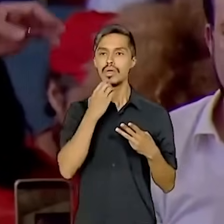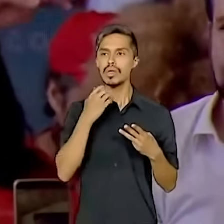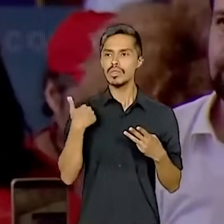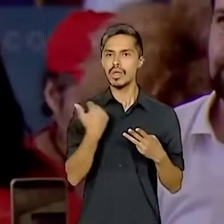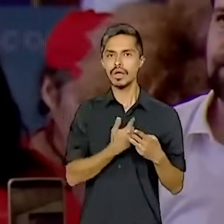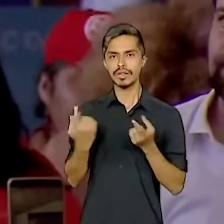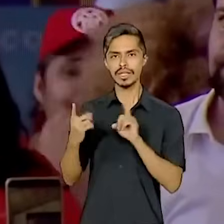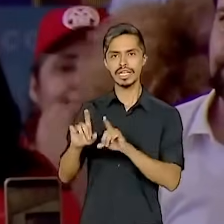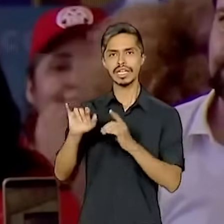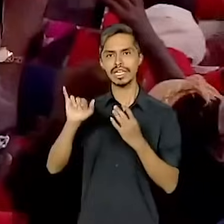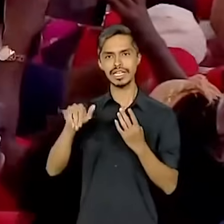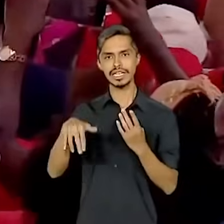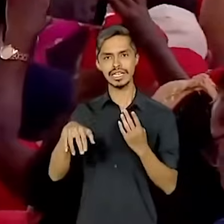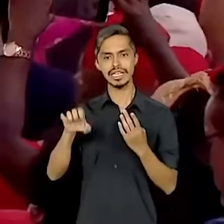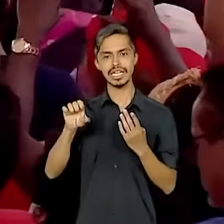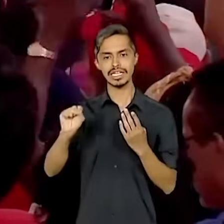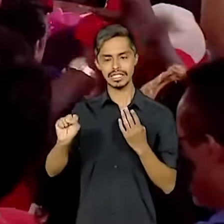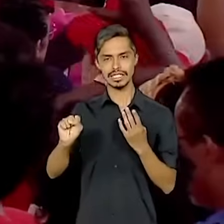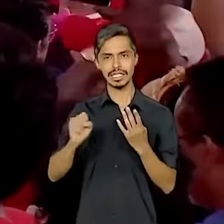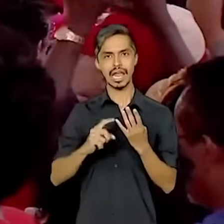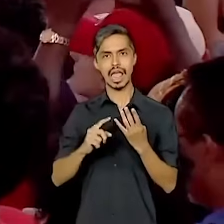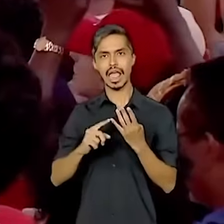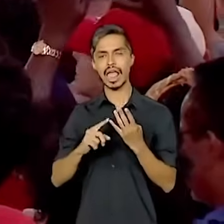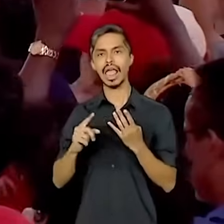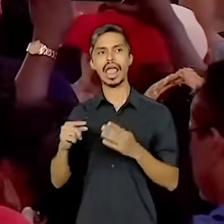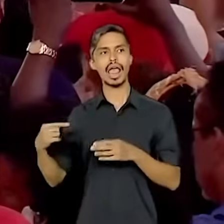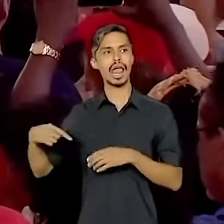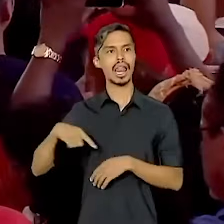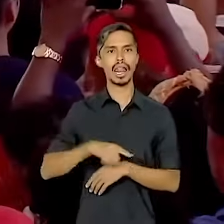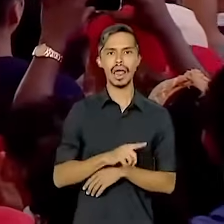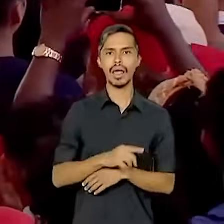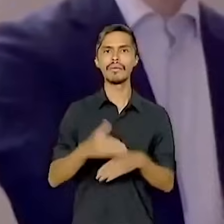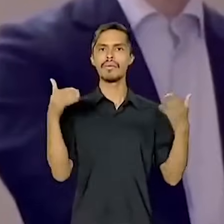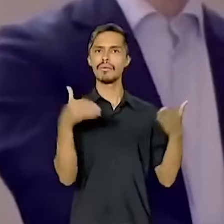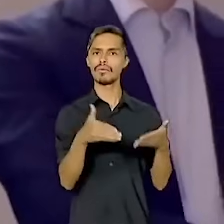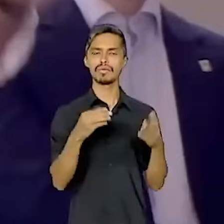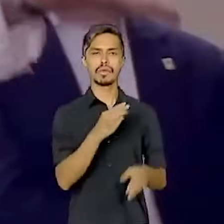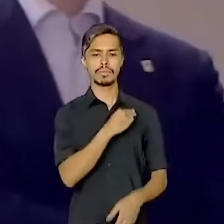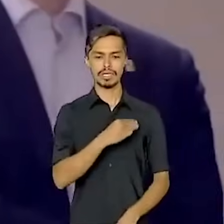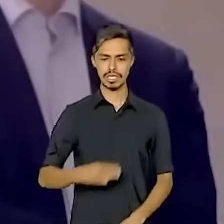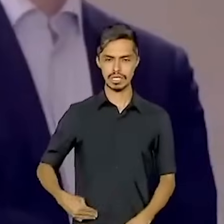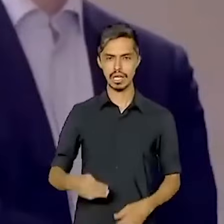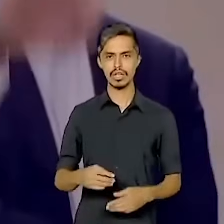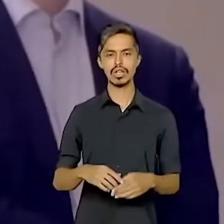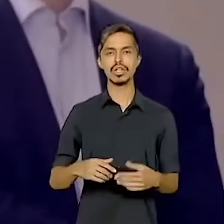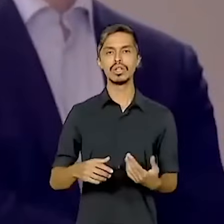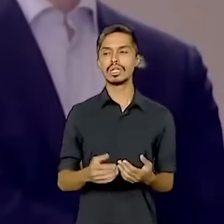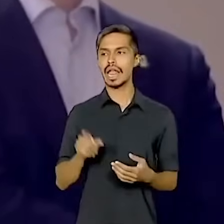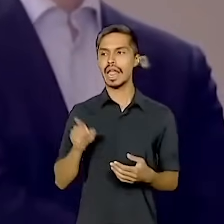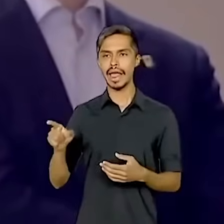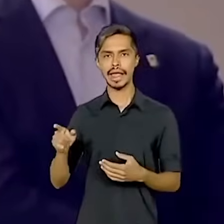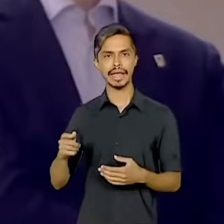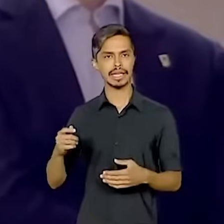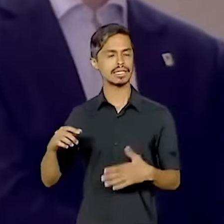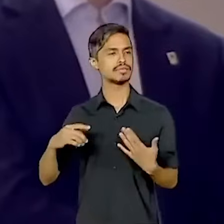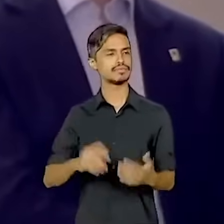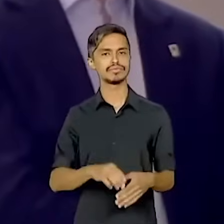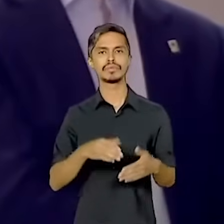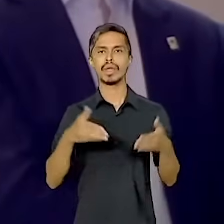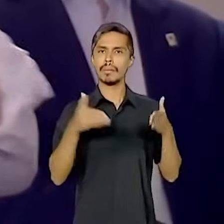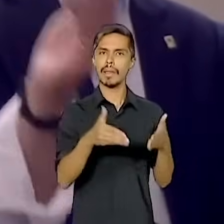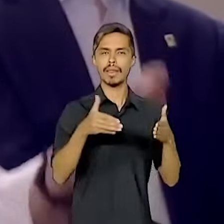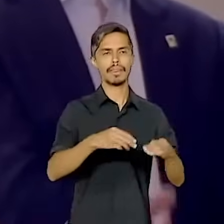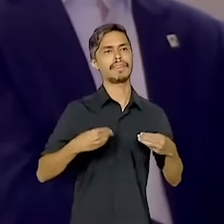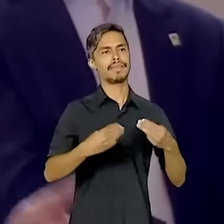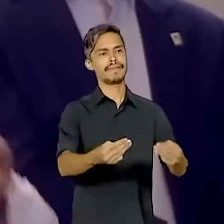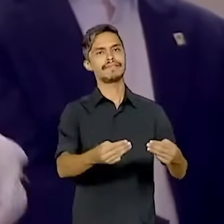companheira Inês, ela está no Ministério desde que a gente criou o Ministério da Cidade, passa